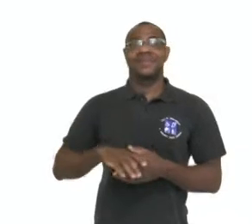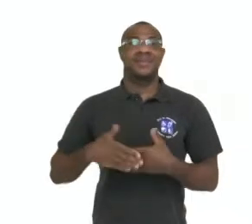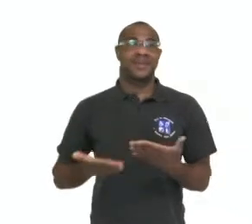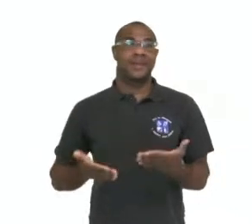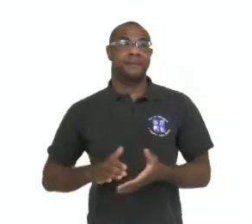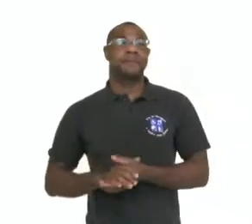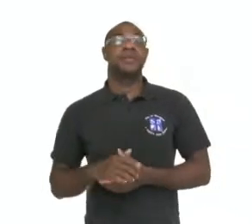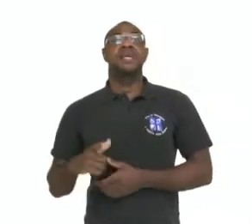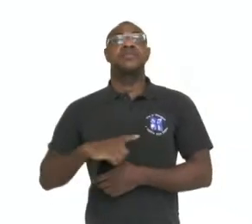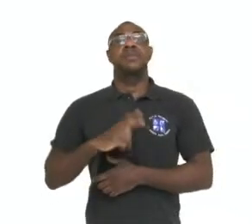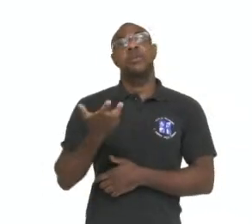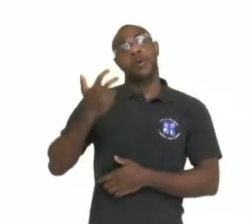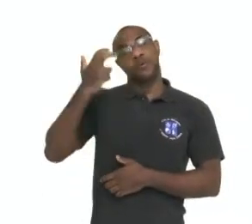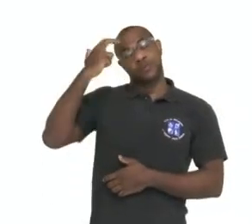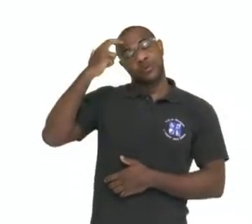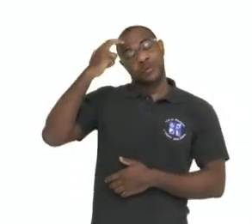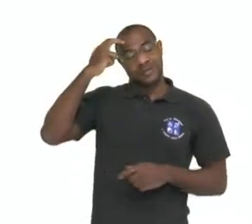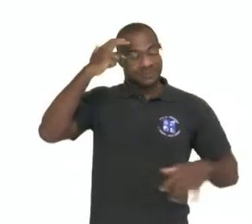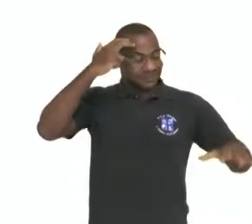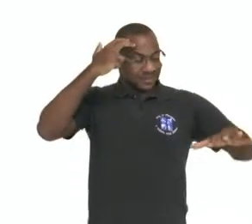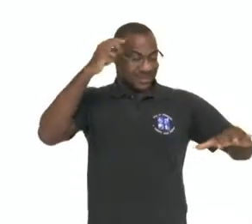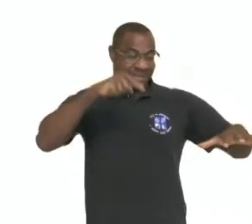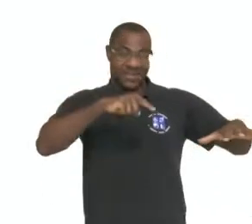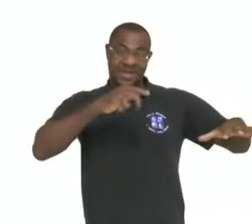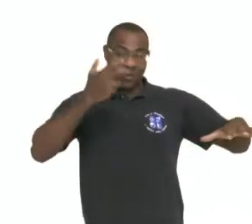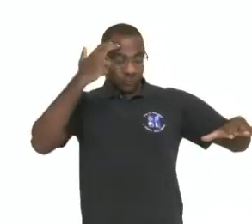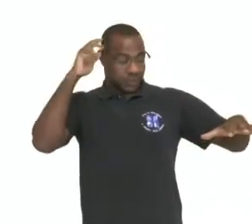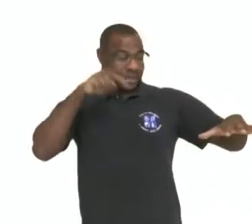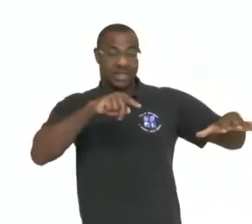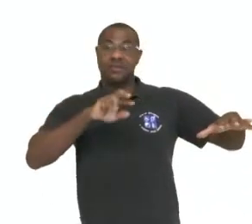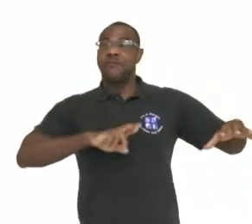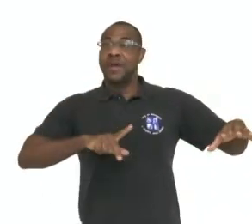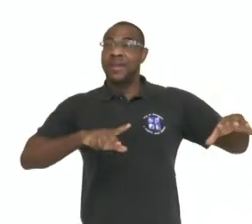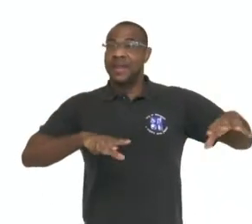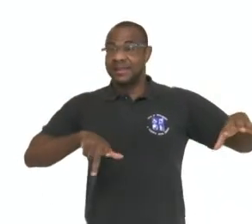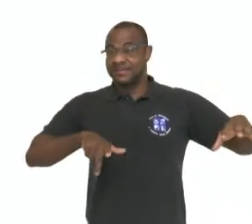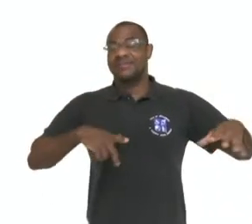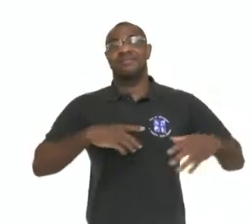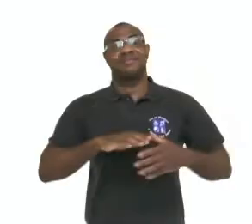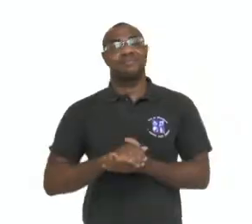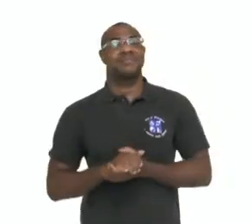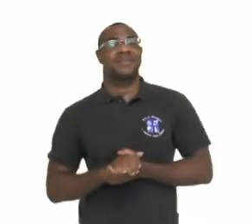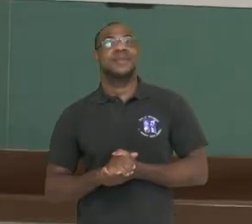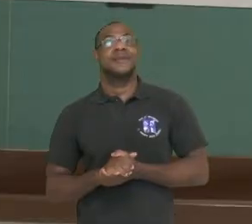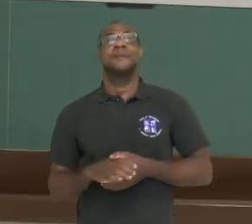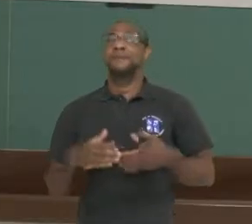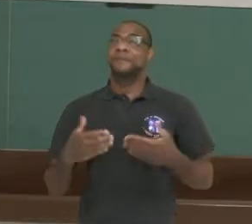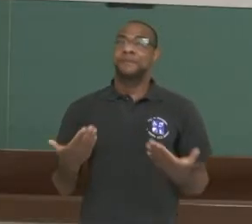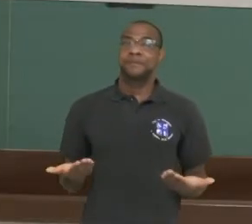por oposição, viam os germanos como selvagens, incultos, seres inferiores